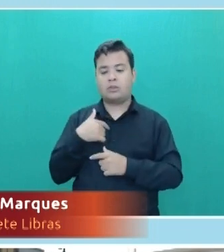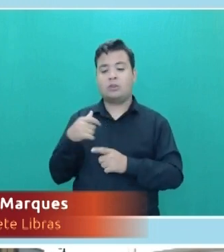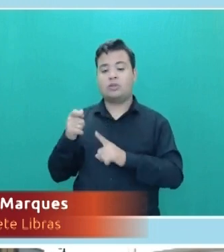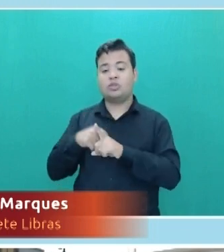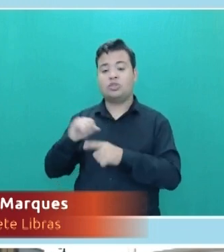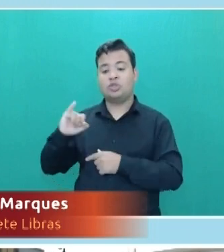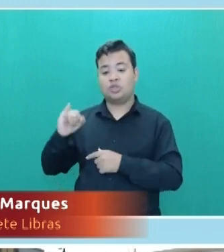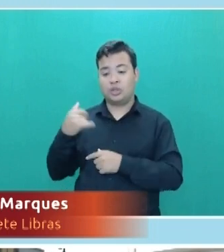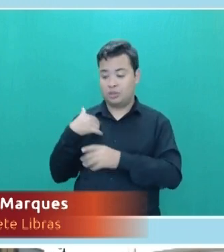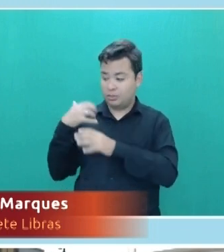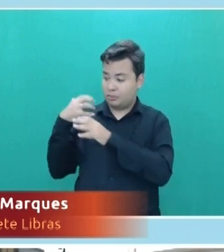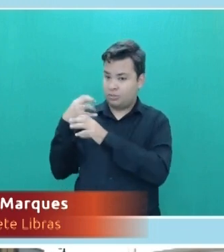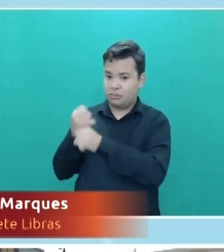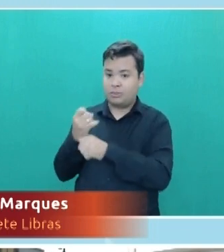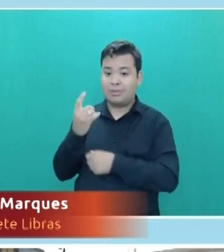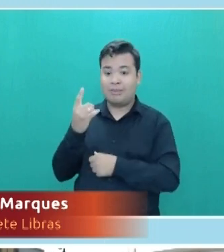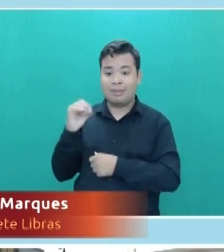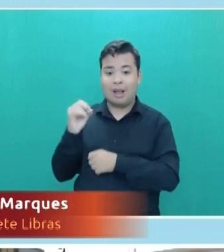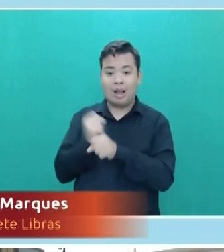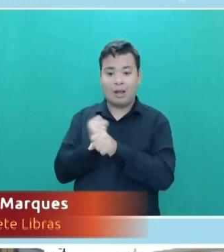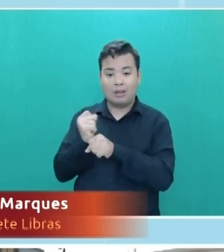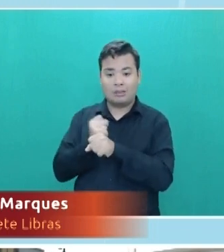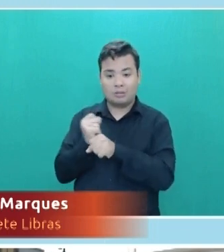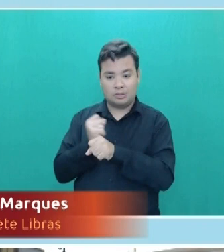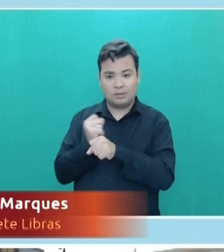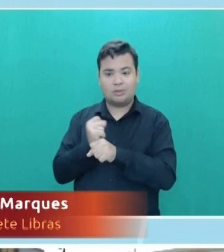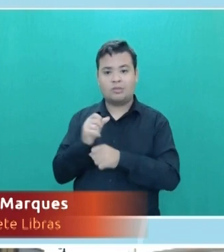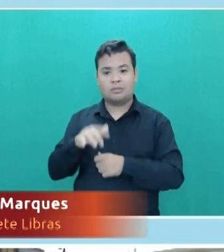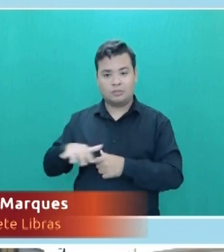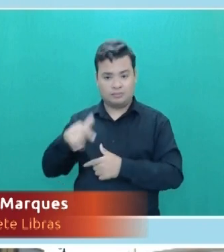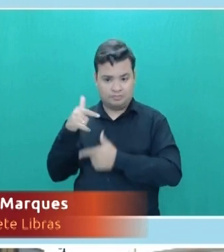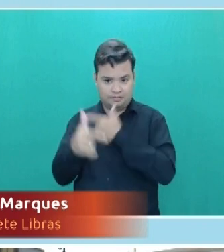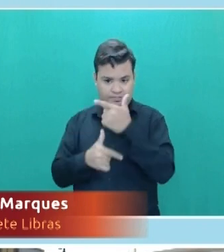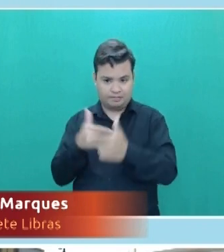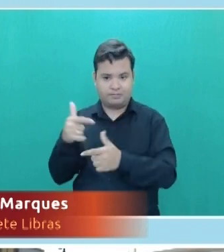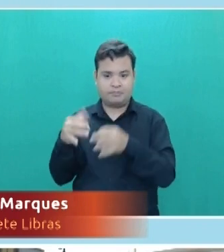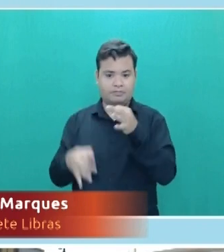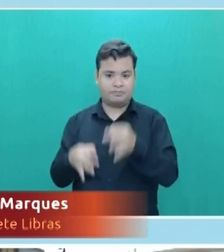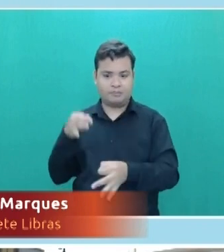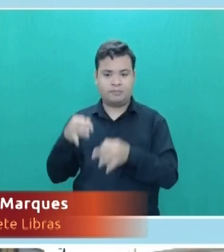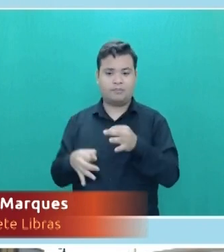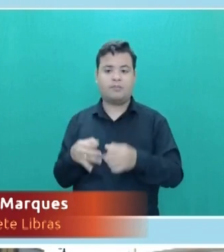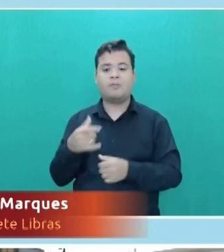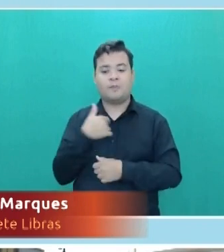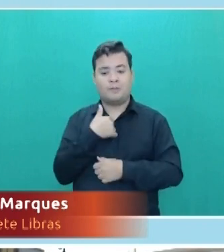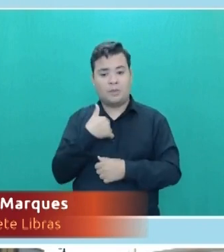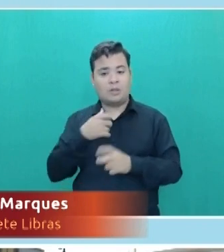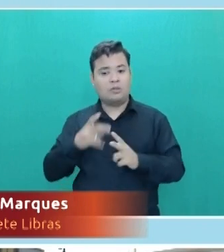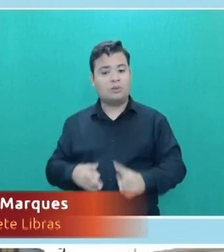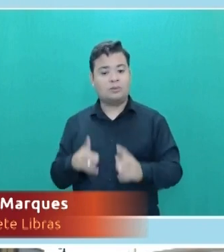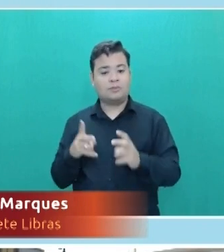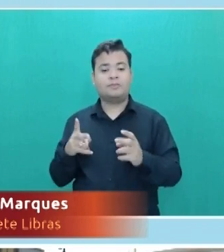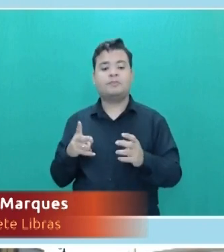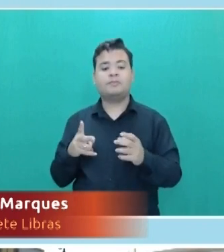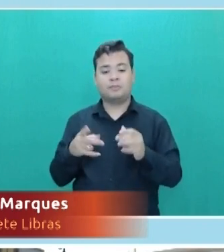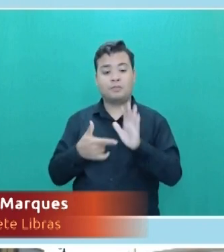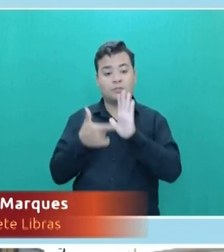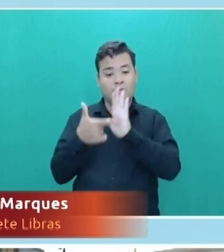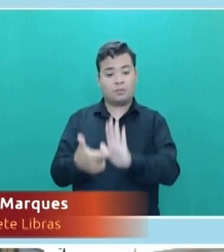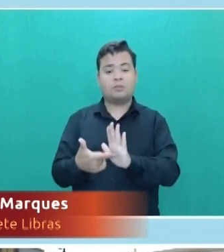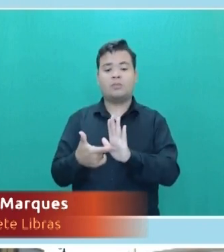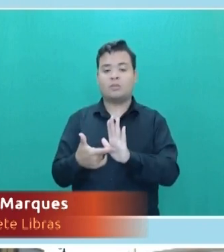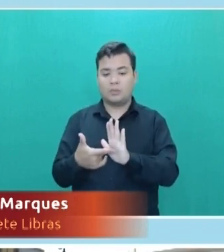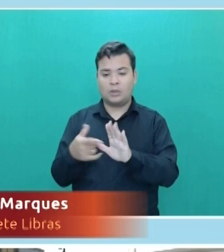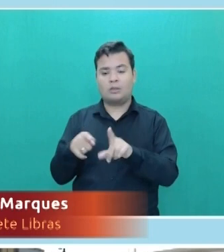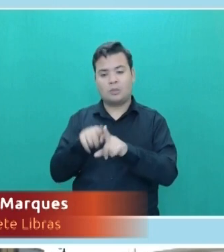completei 10 anos de magistratura do trabalho. Então, como magistrado do trabalho, eu reforço aqui no programa, né, já